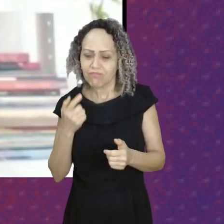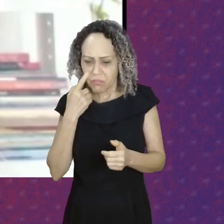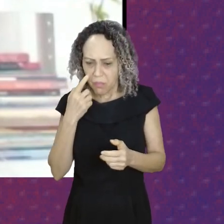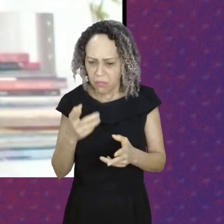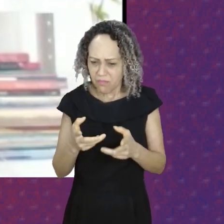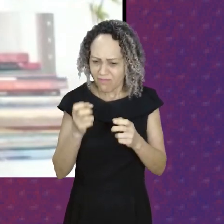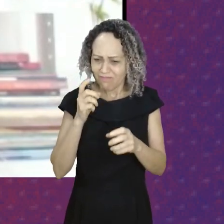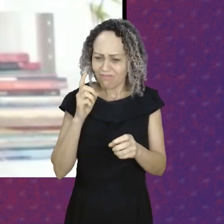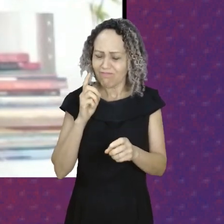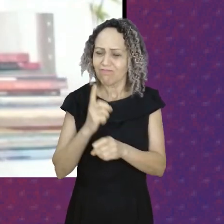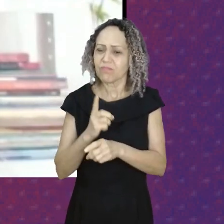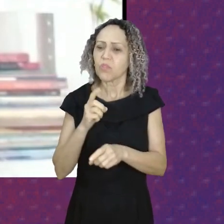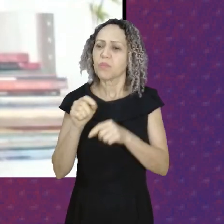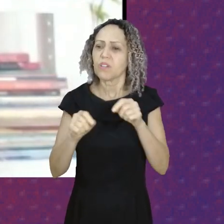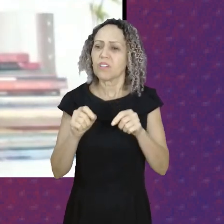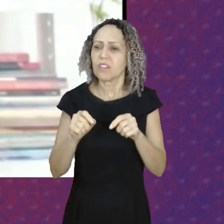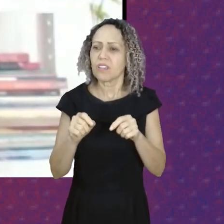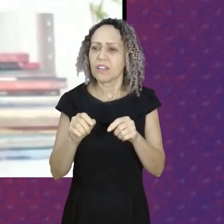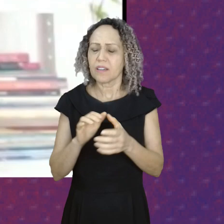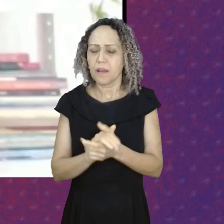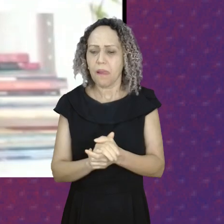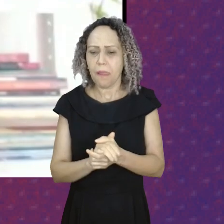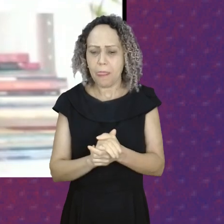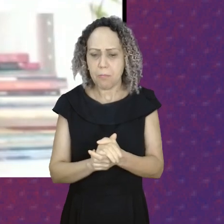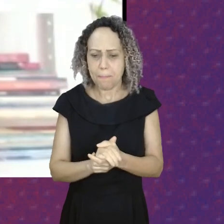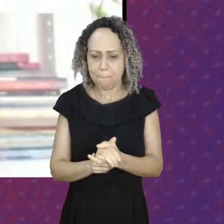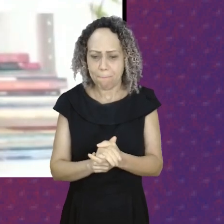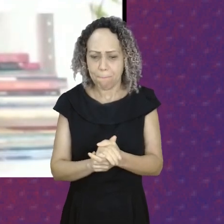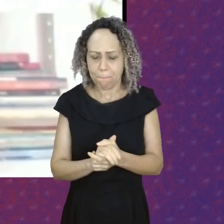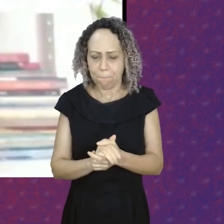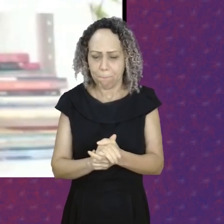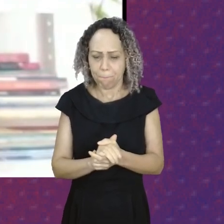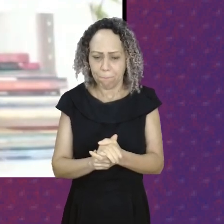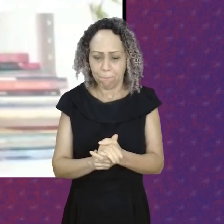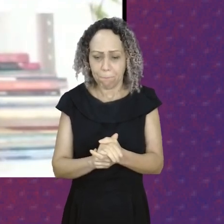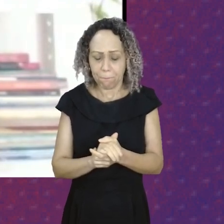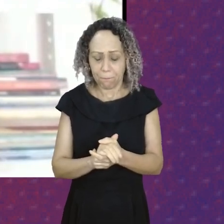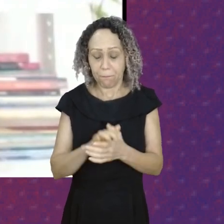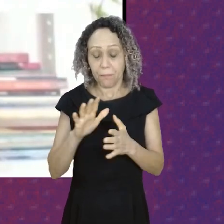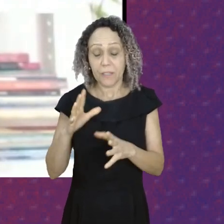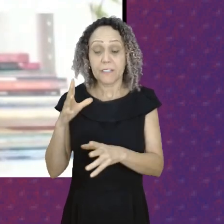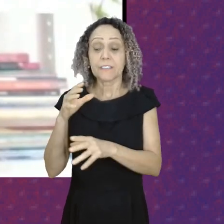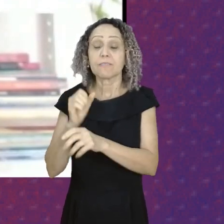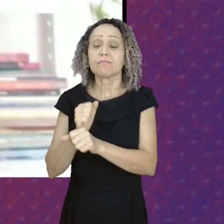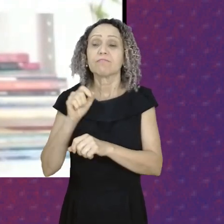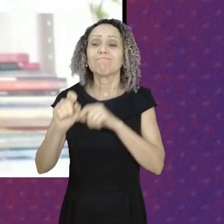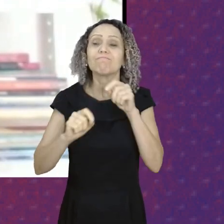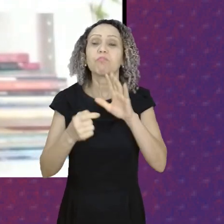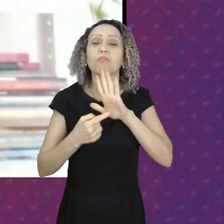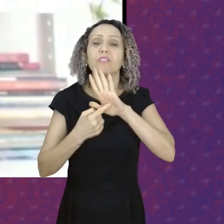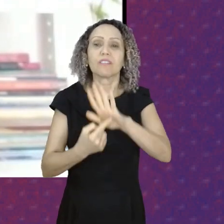no país, o que é muito significativo. Esses resultados